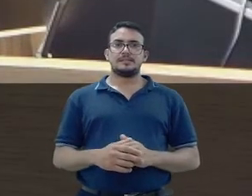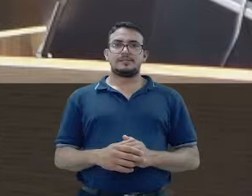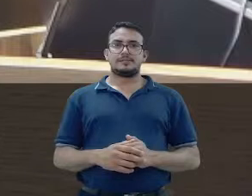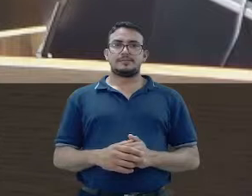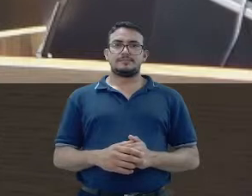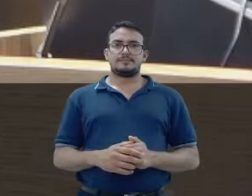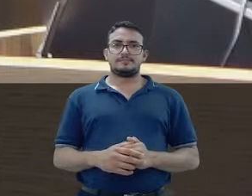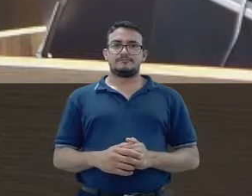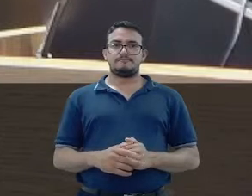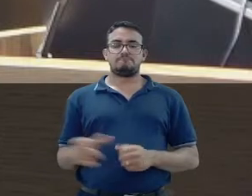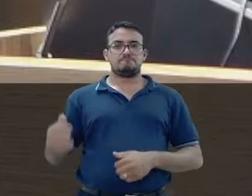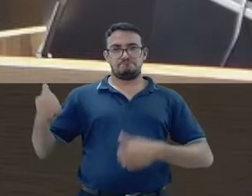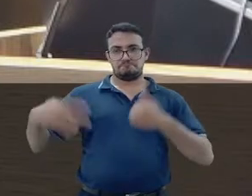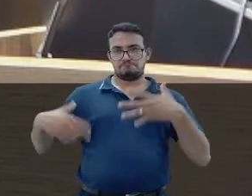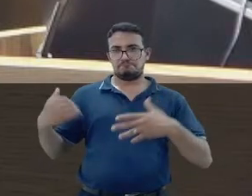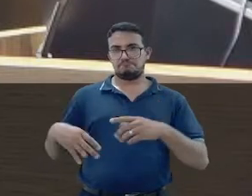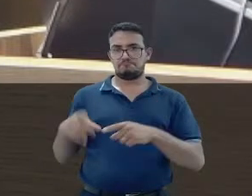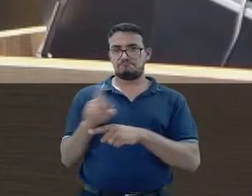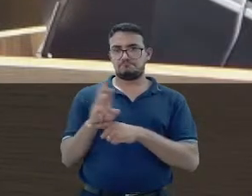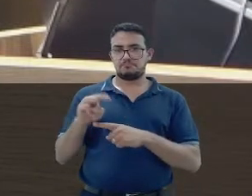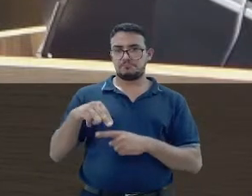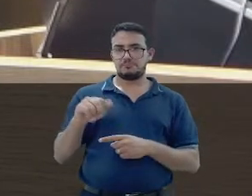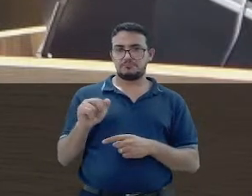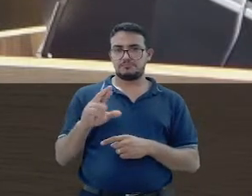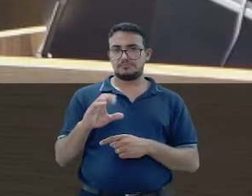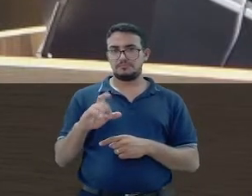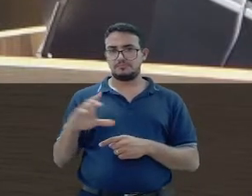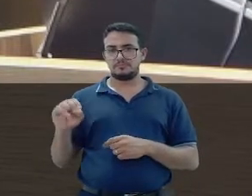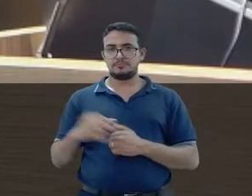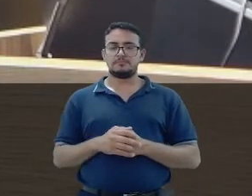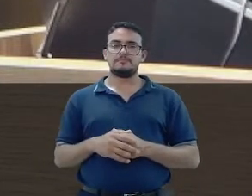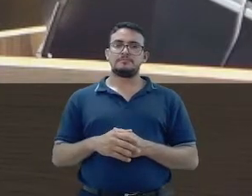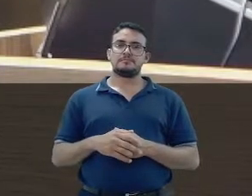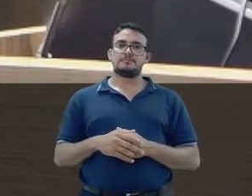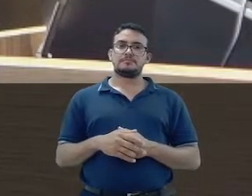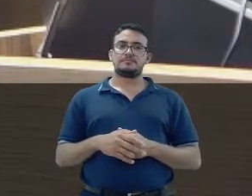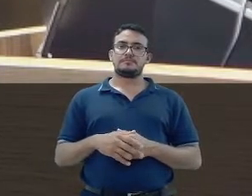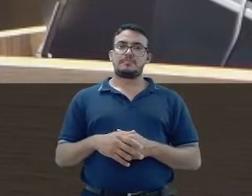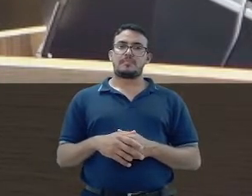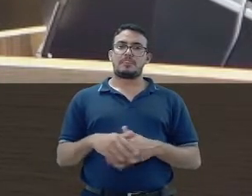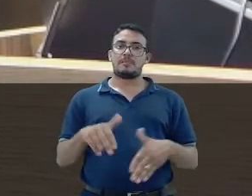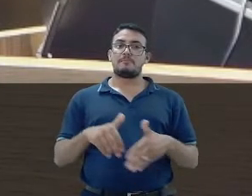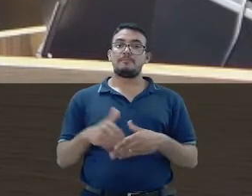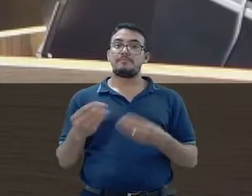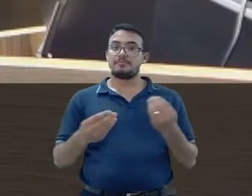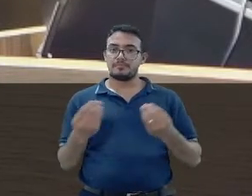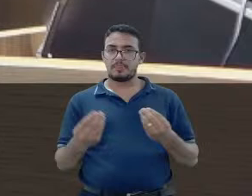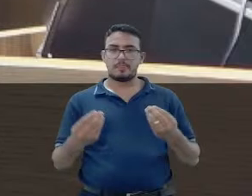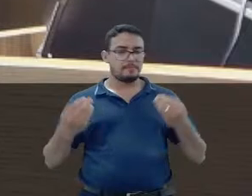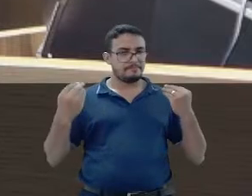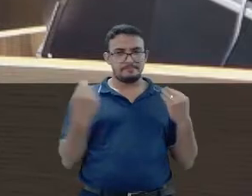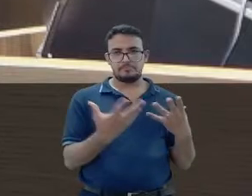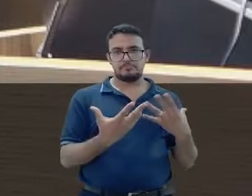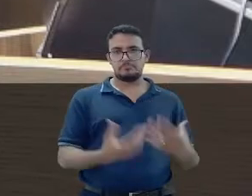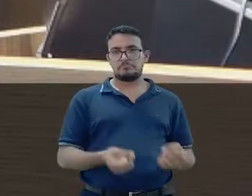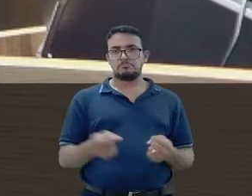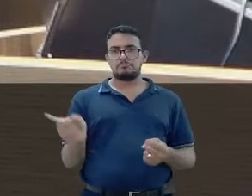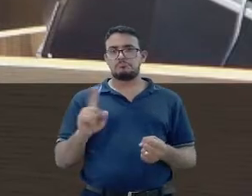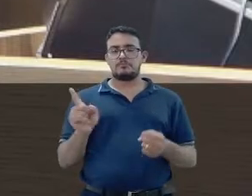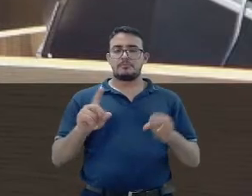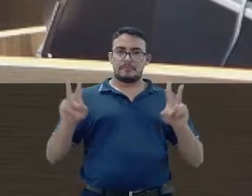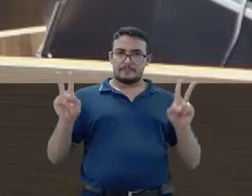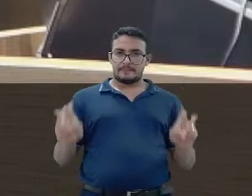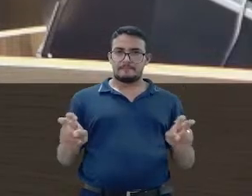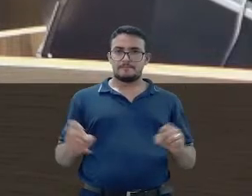as ponderações do doutor Marcelo, nossa proposta pela negativa de provimento quanto ao tema, eu